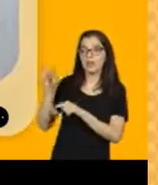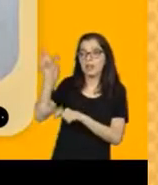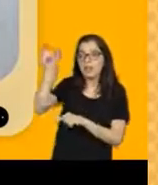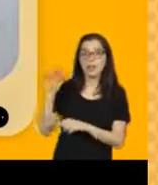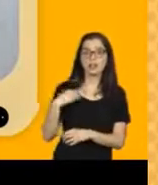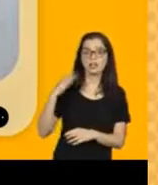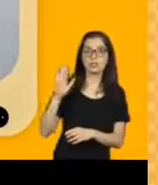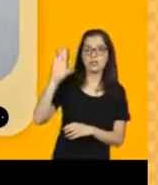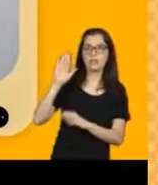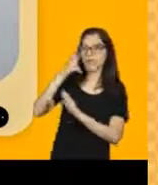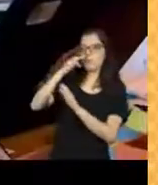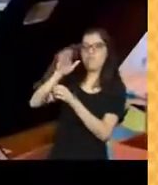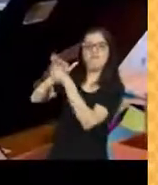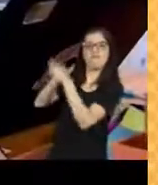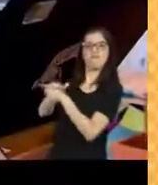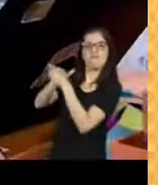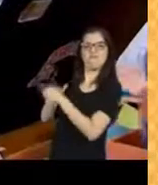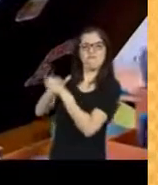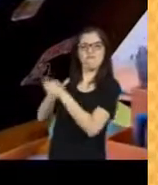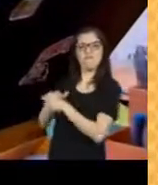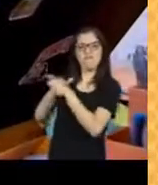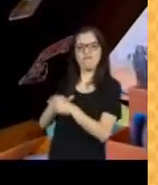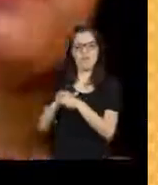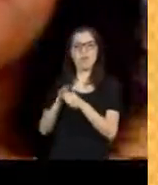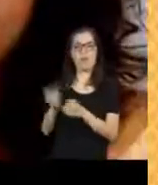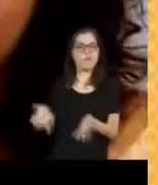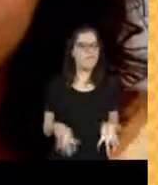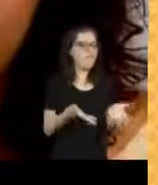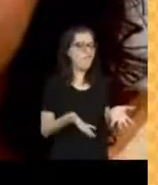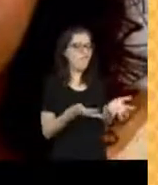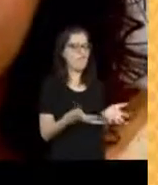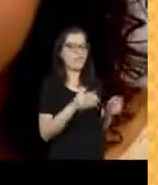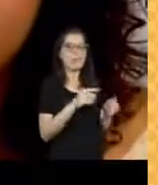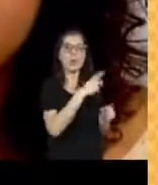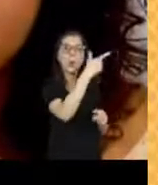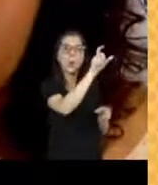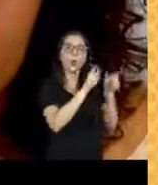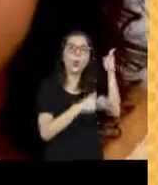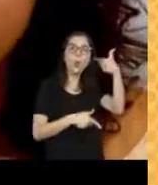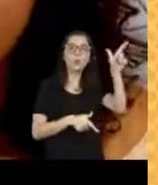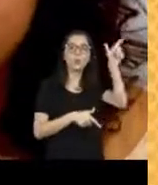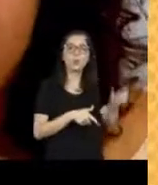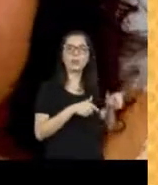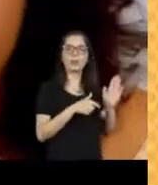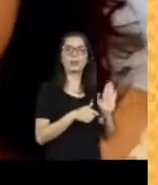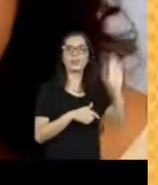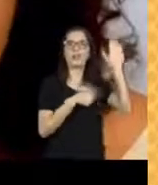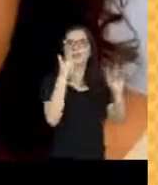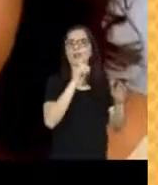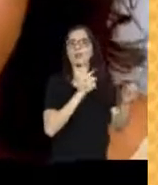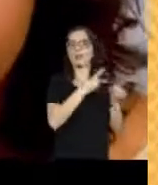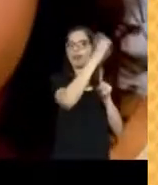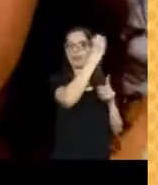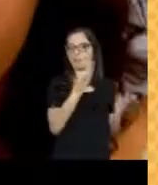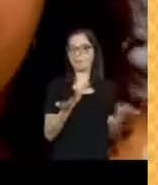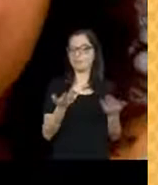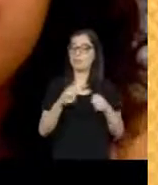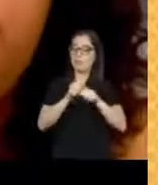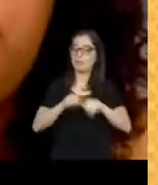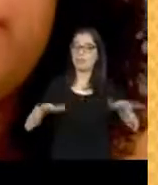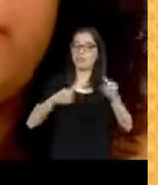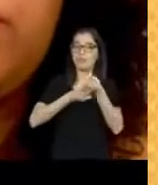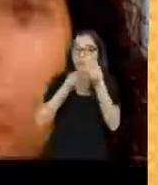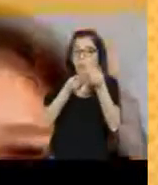deturpadas, sobre os resultados das eleições pelo mundo. Como é possível ter um alcance artificial dos conteúdos, e aí